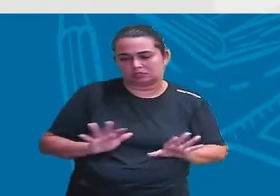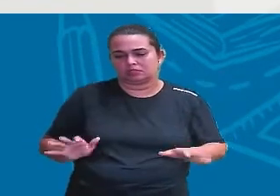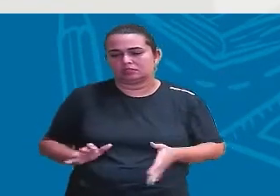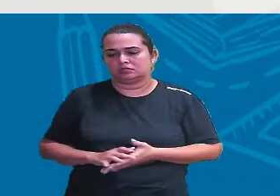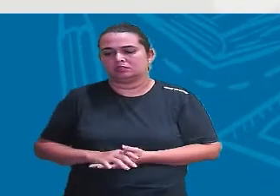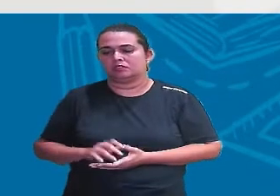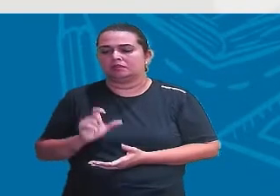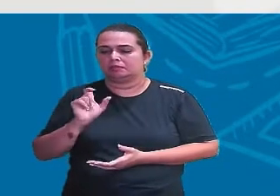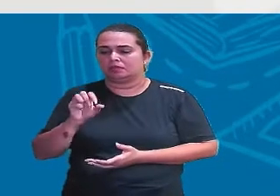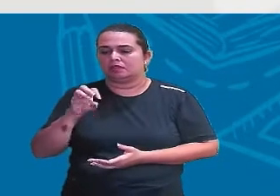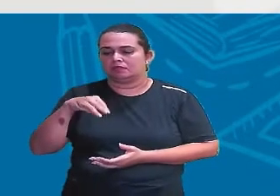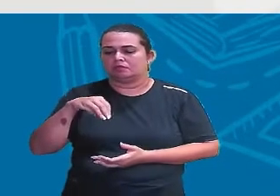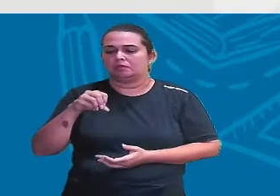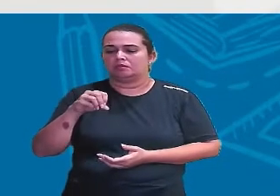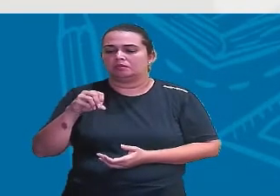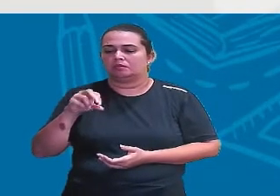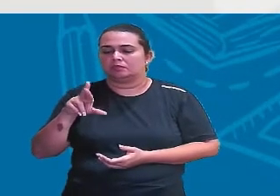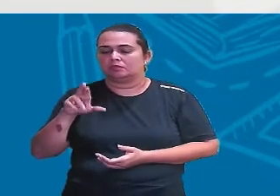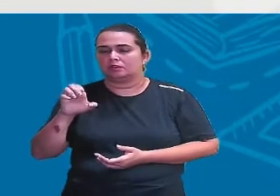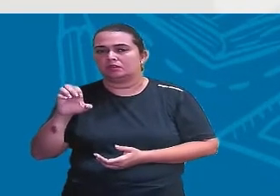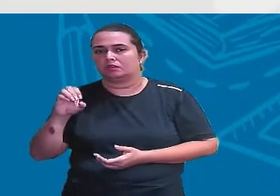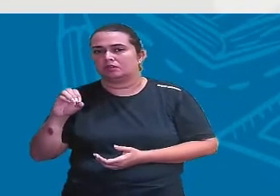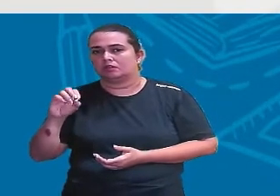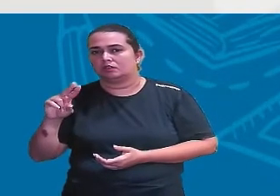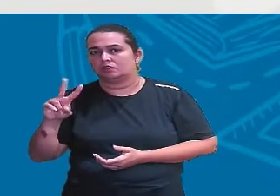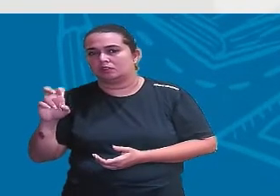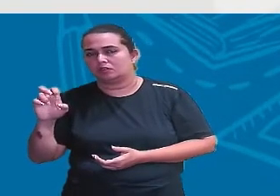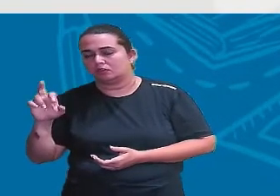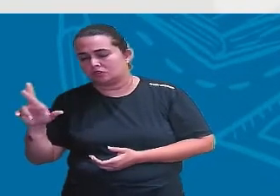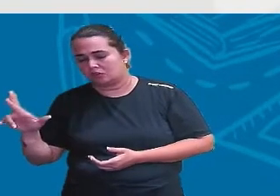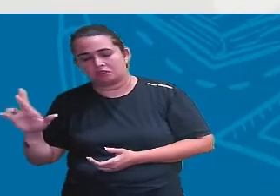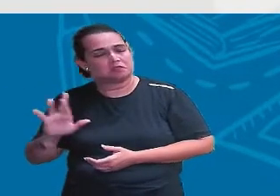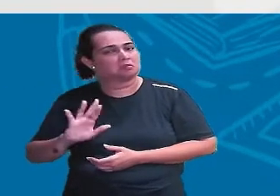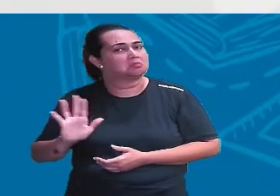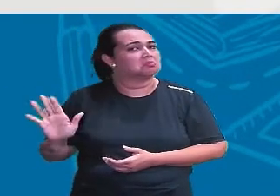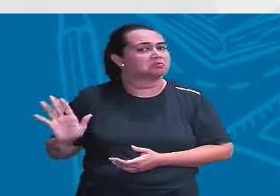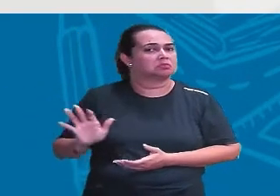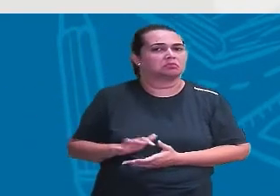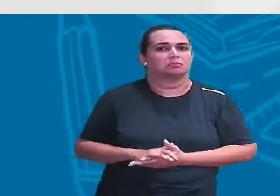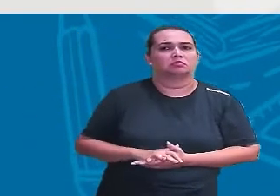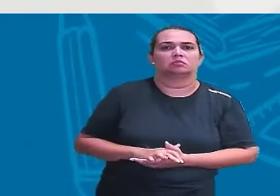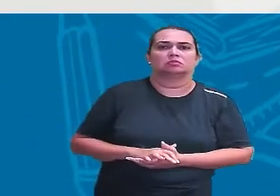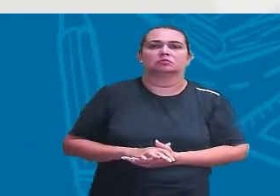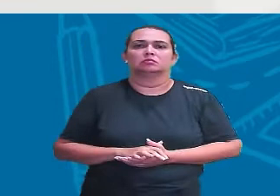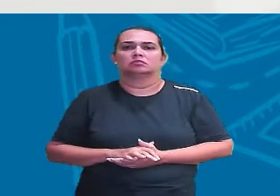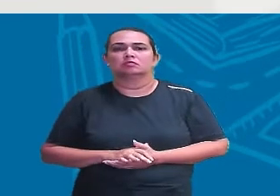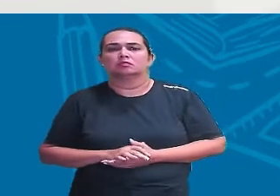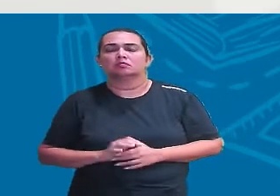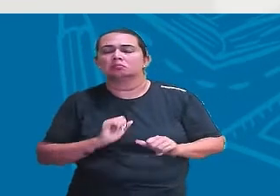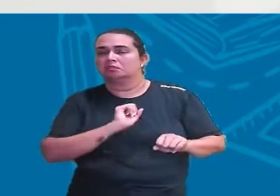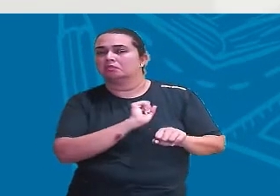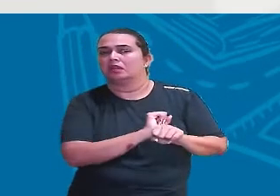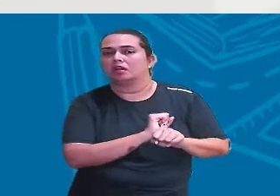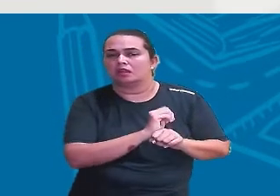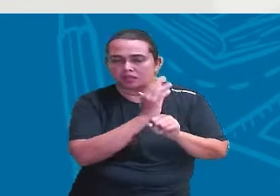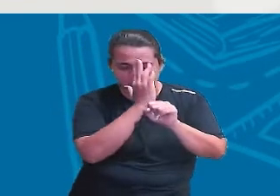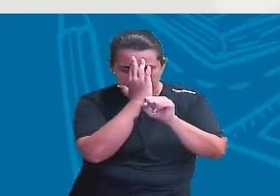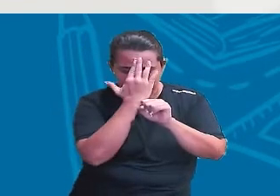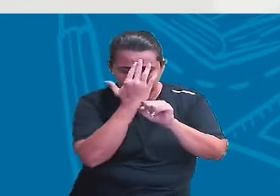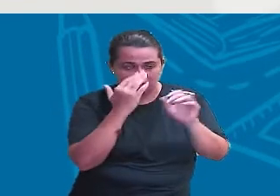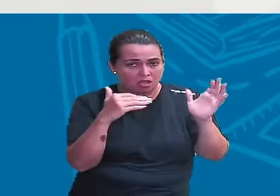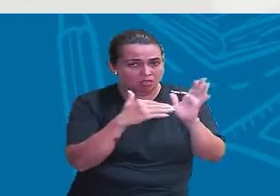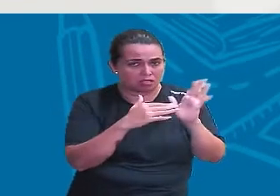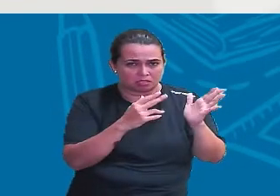ligação entre essas frases independentes. Eu poderia parar na primeira, em pintor, e ser compreendido, como também eu poderia falar